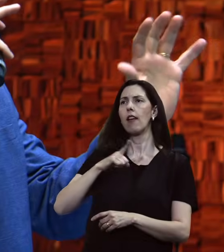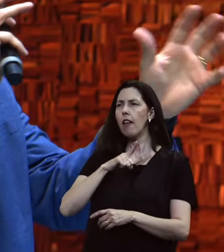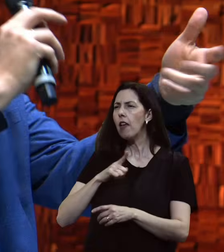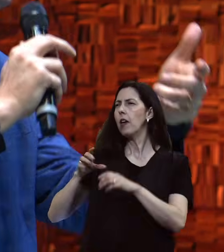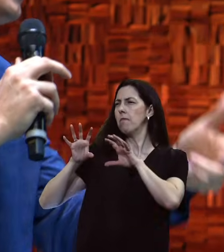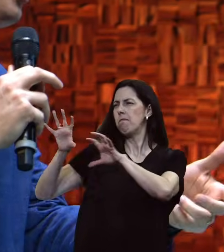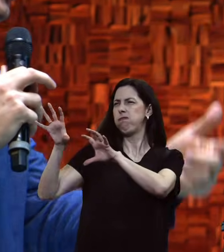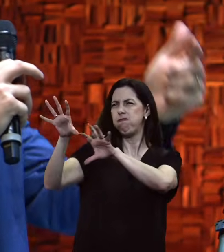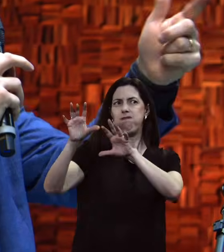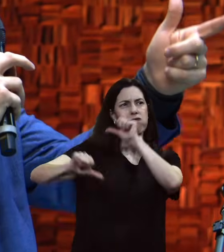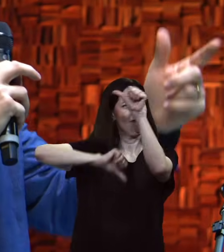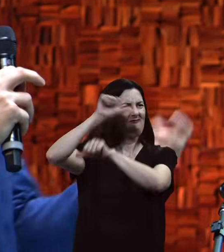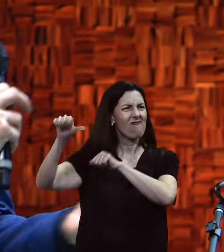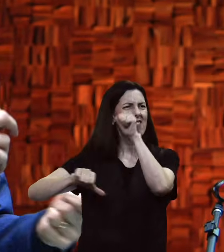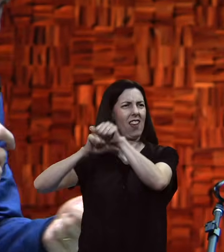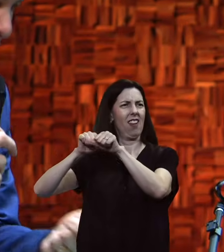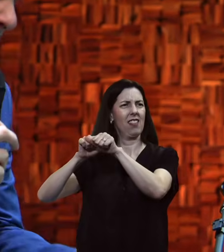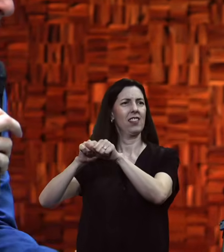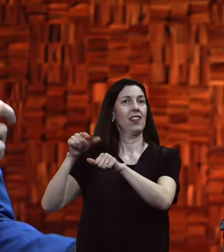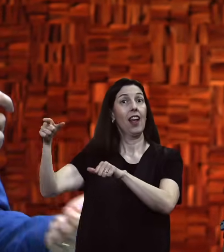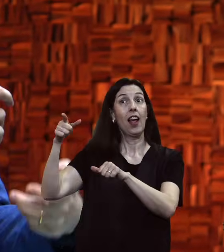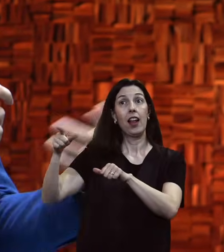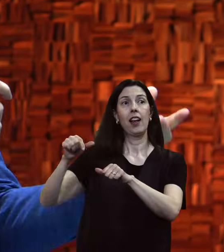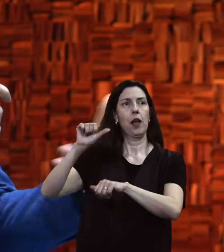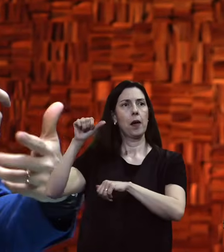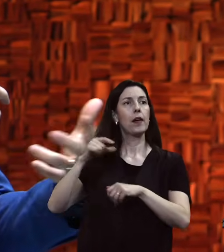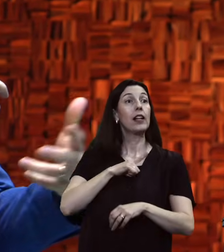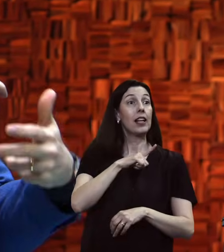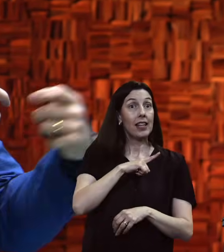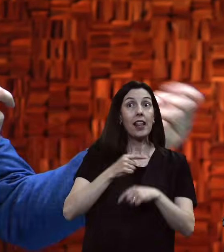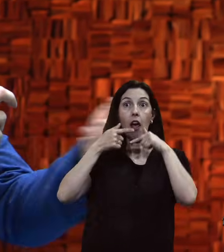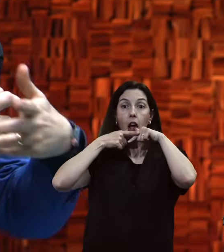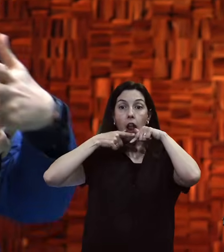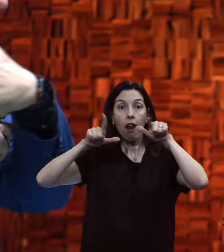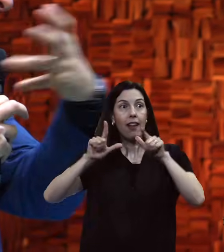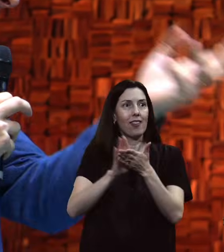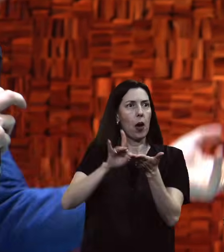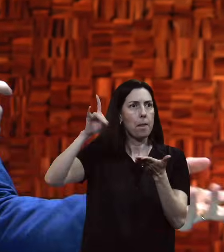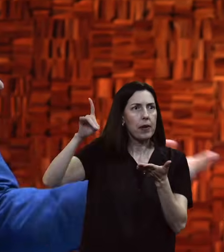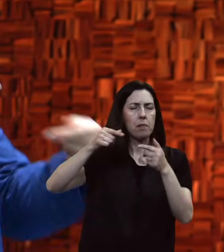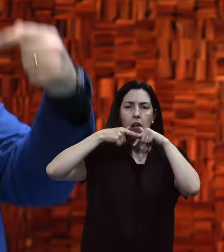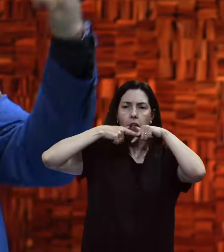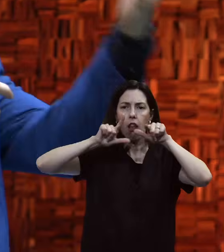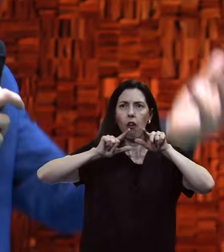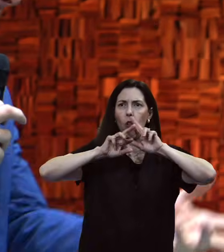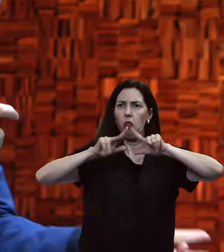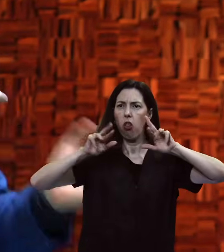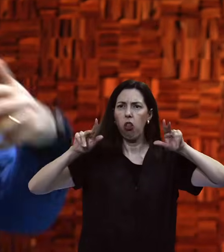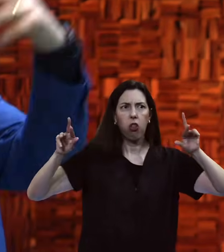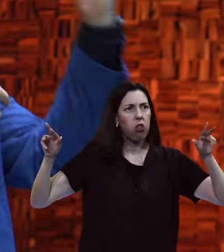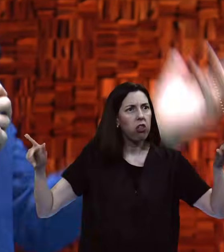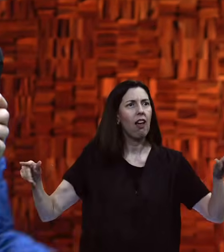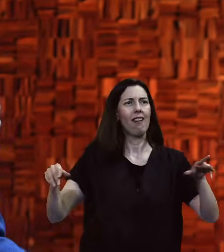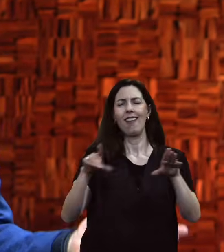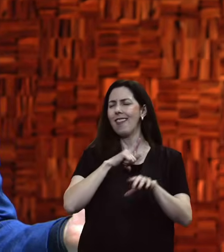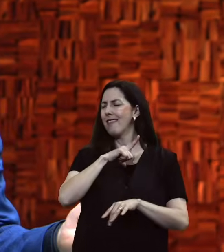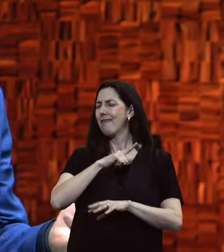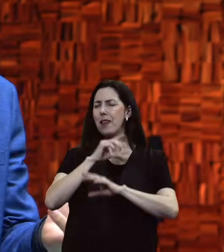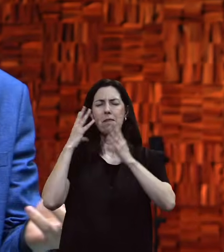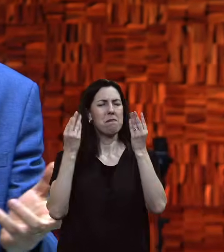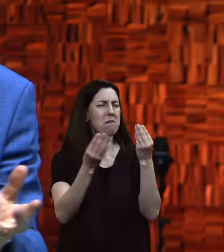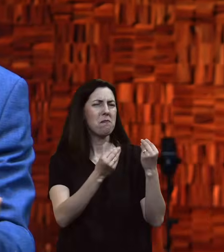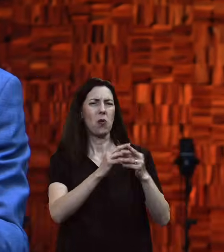promoveu transformação social, traduziu a Bíblia para diversas línguas, o primeiro Bengali e tantas